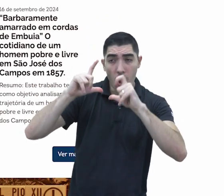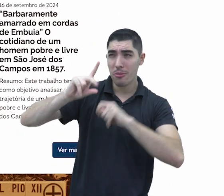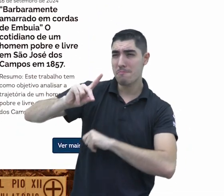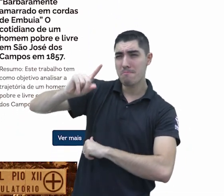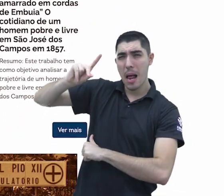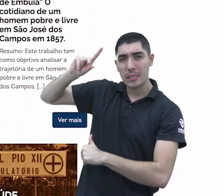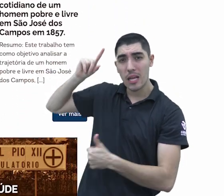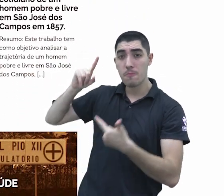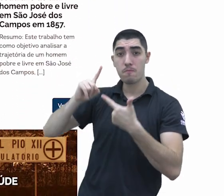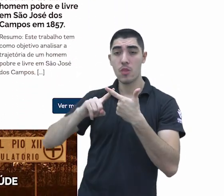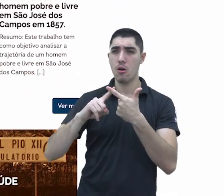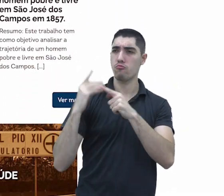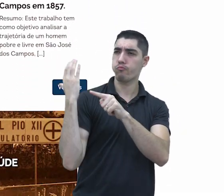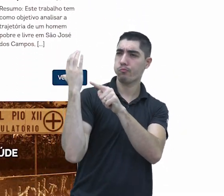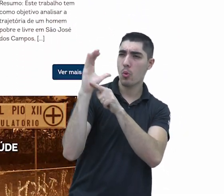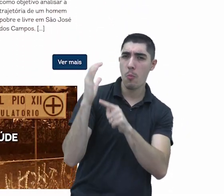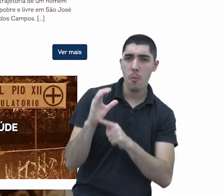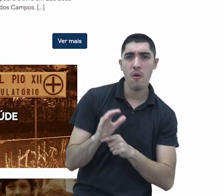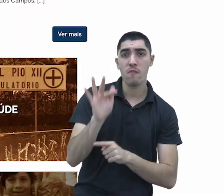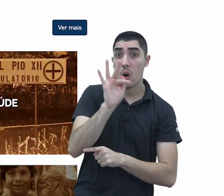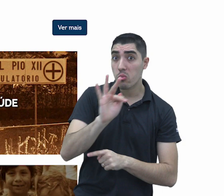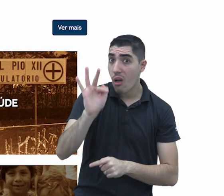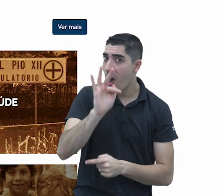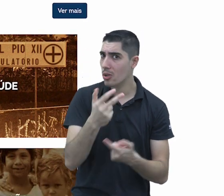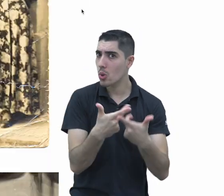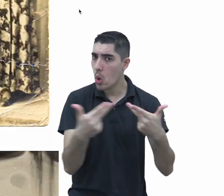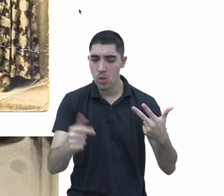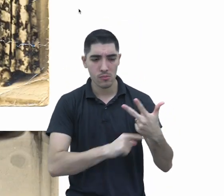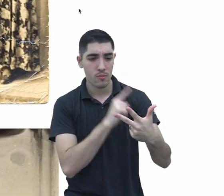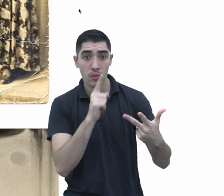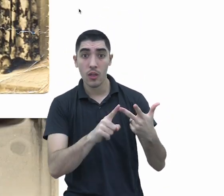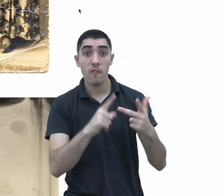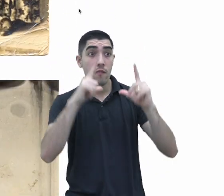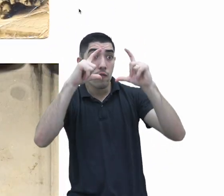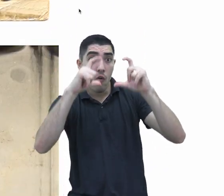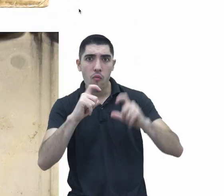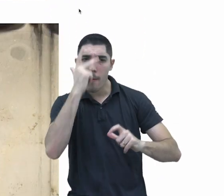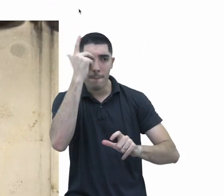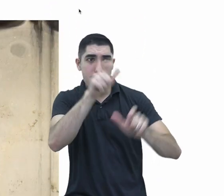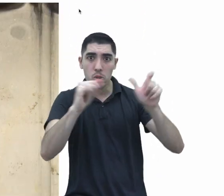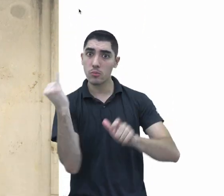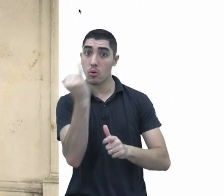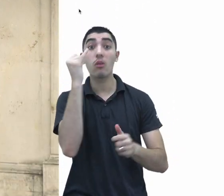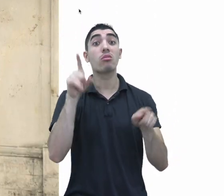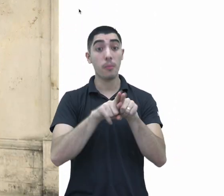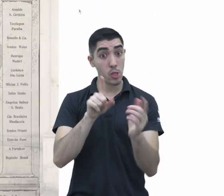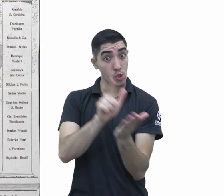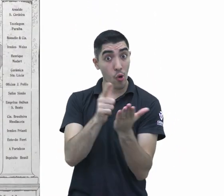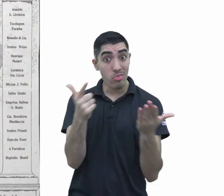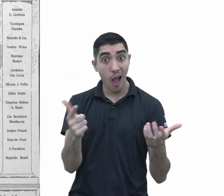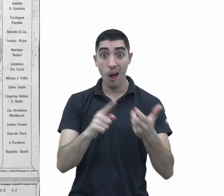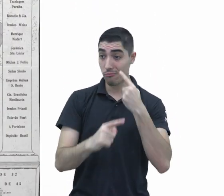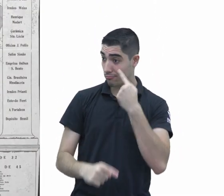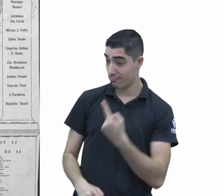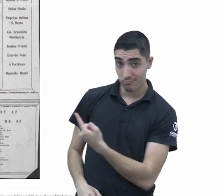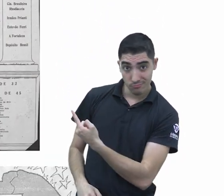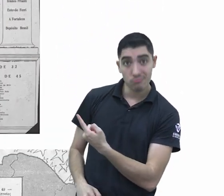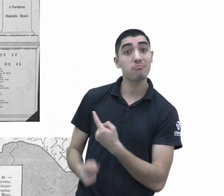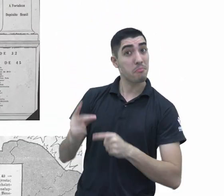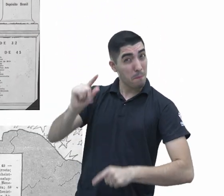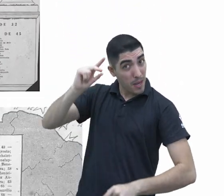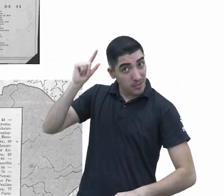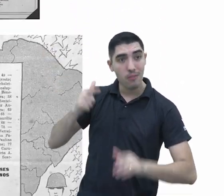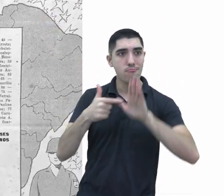inclui fotos antigas, publicações acadêmicas, histórias de figuras importantes, até recortes